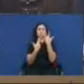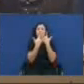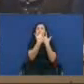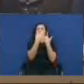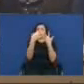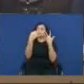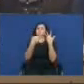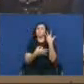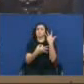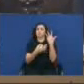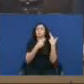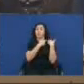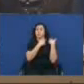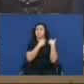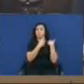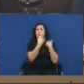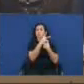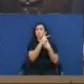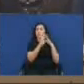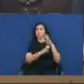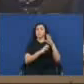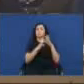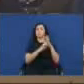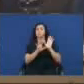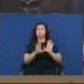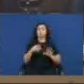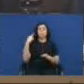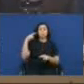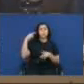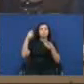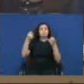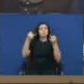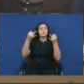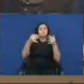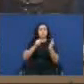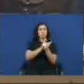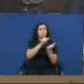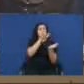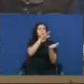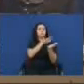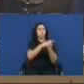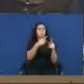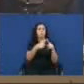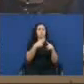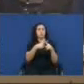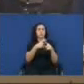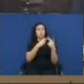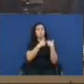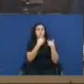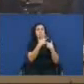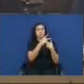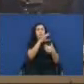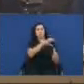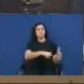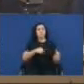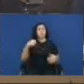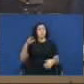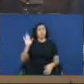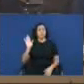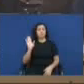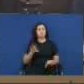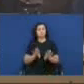coleta desses galhos é da Electro. Agora o presidente colaborou e que foram multados, né, a questão que não foi